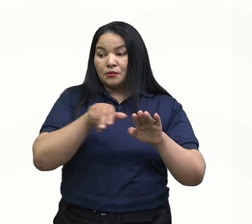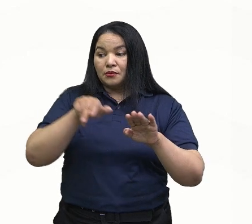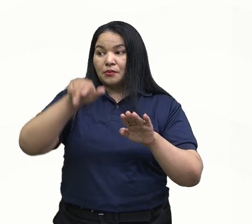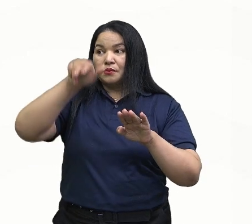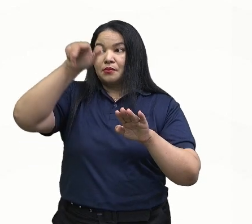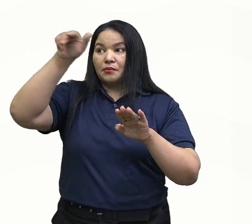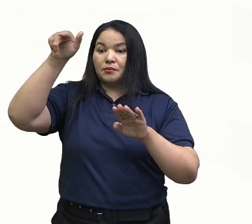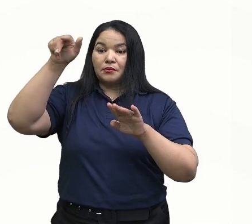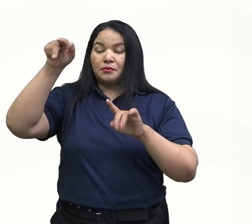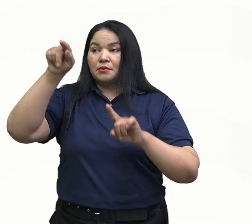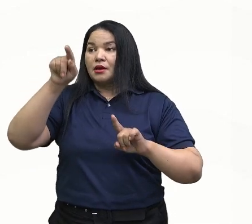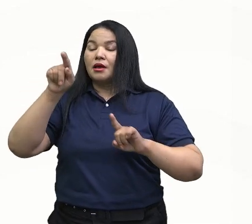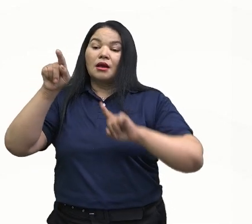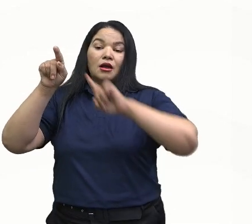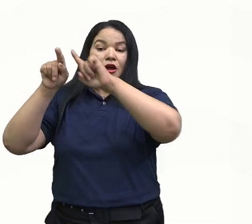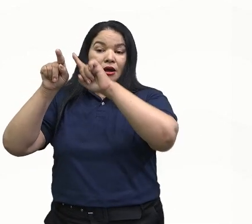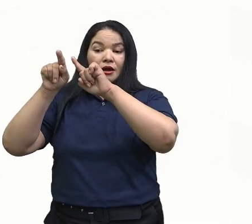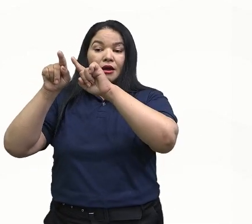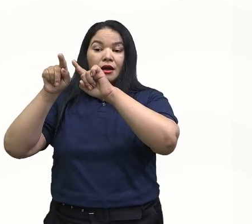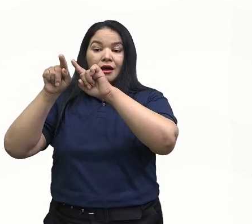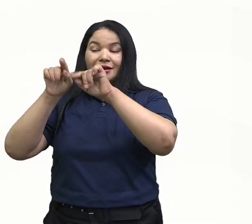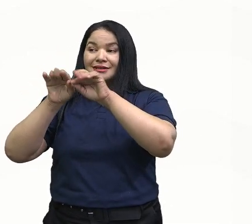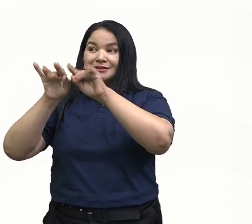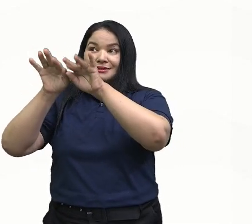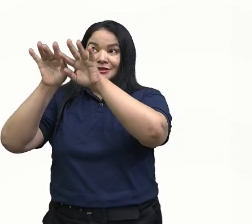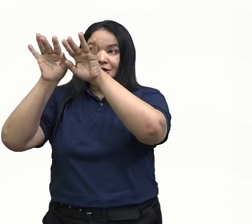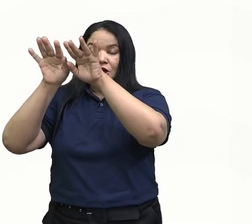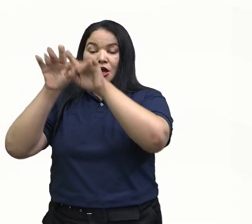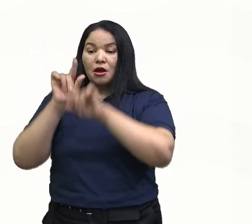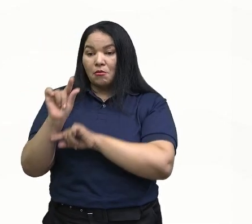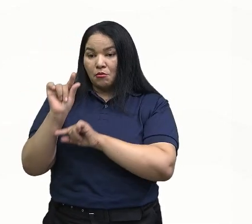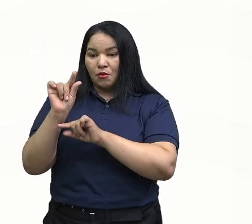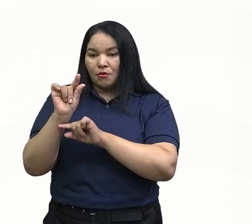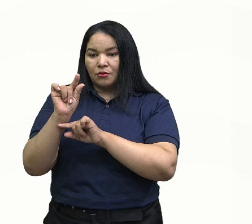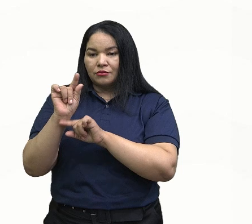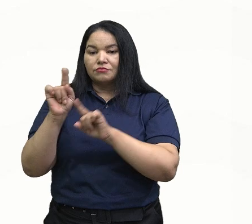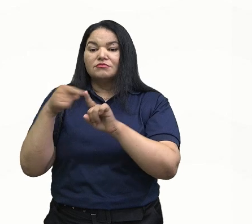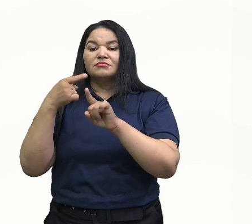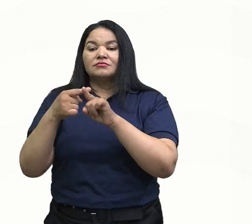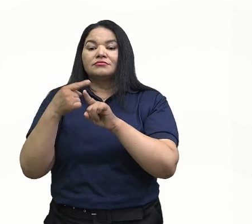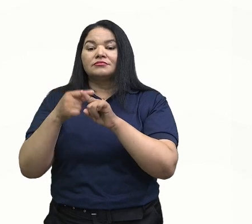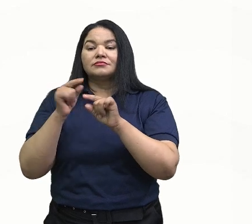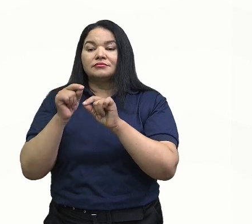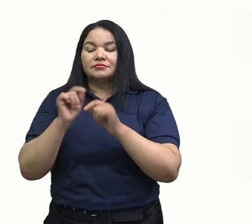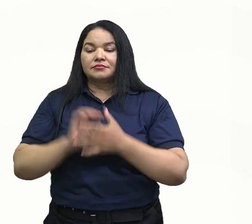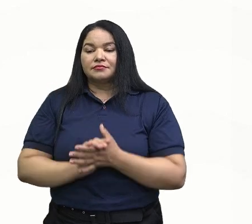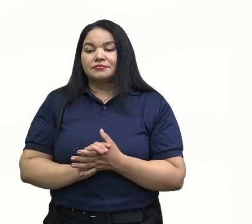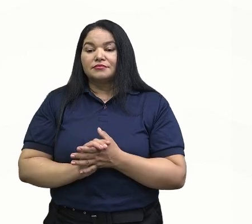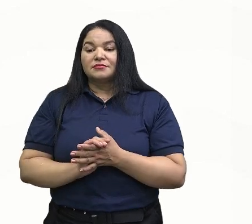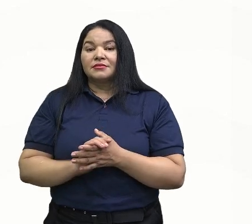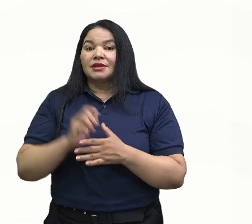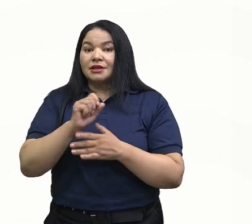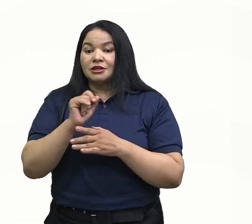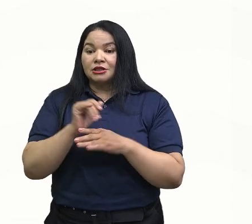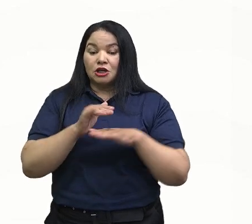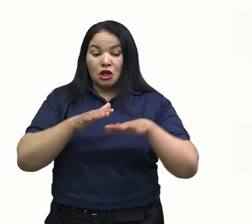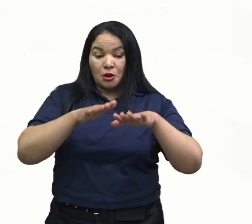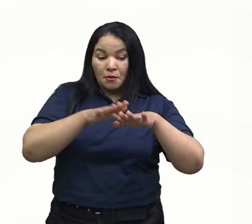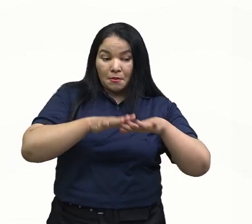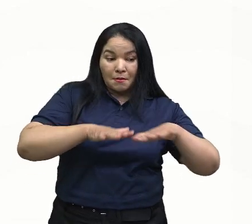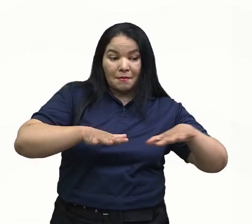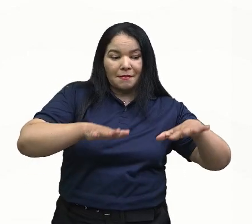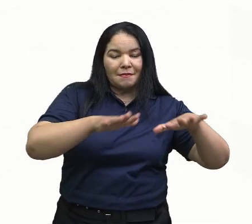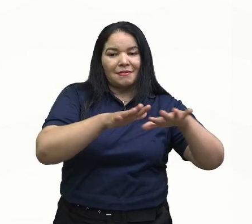poucos gases. Isso é a pressão, tá? Então, quanto mais eu estou embaixo,